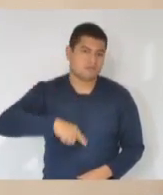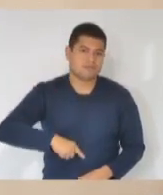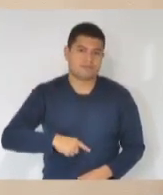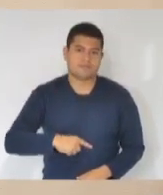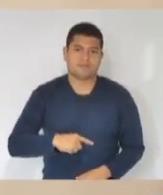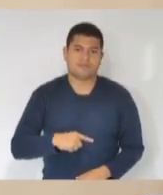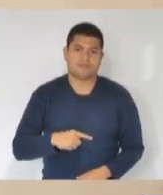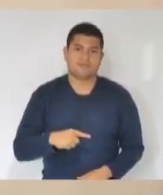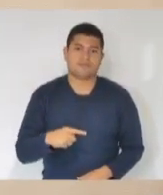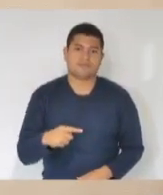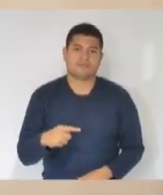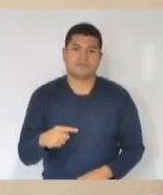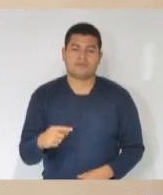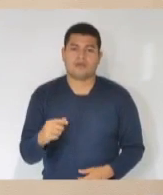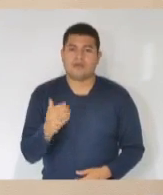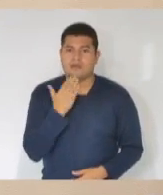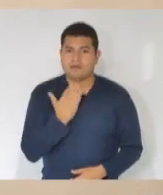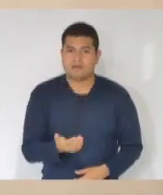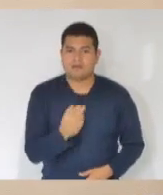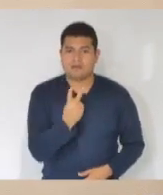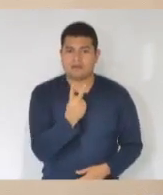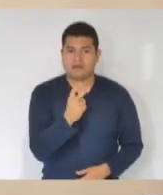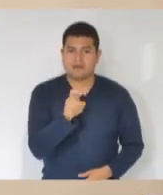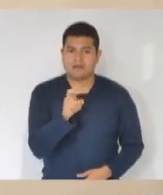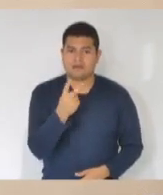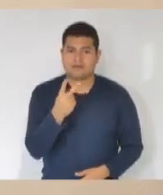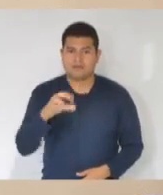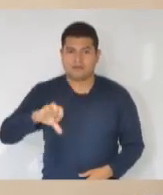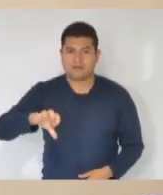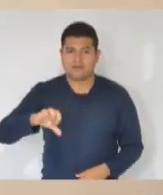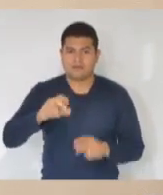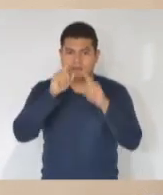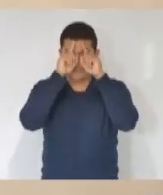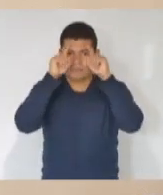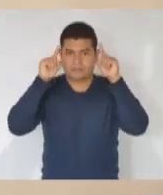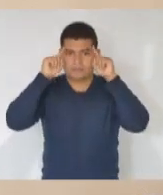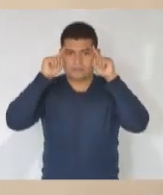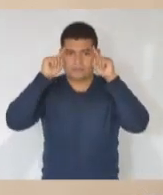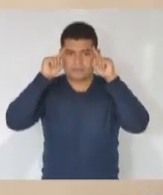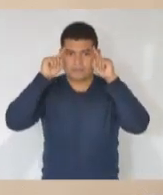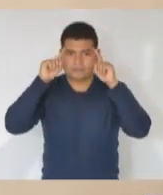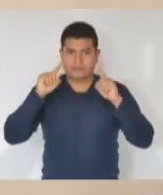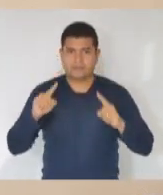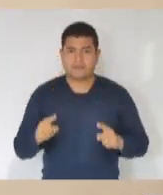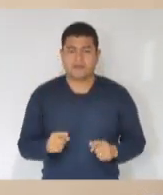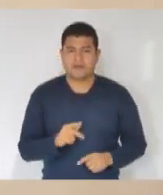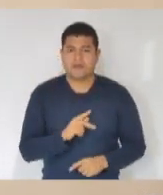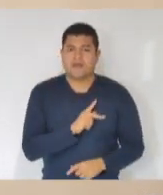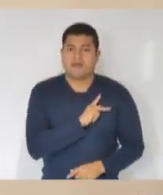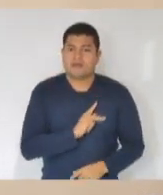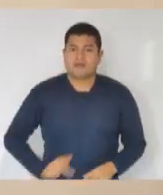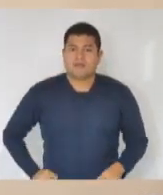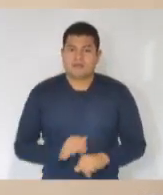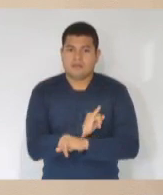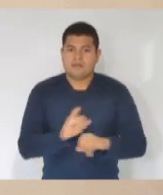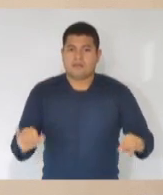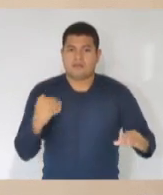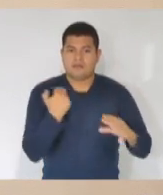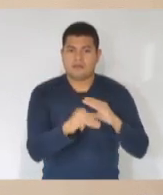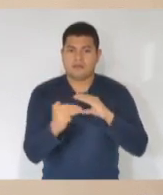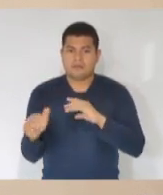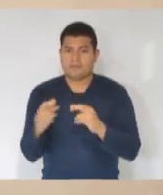Requerimento 529, deputado Neodi Sareta. A presidência comunica ainda que encaminhará